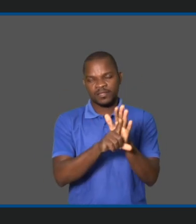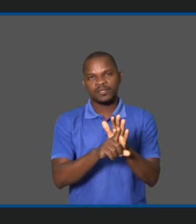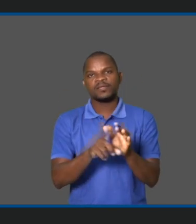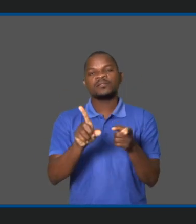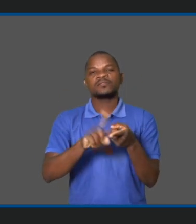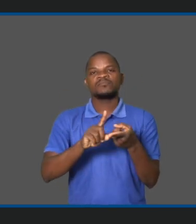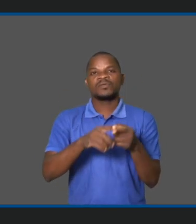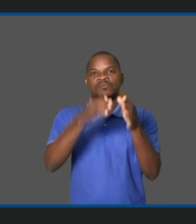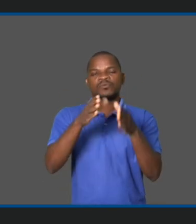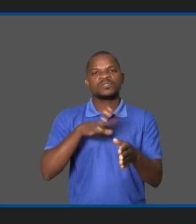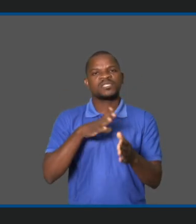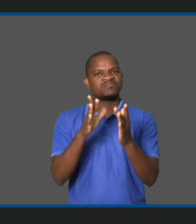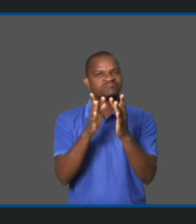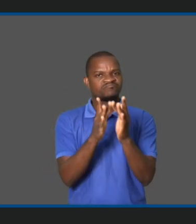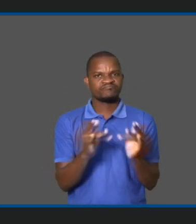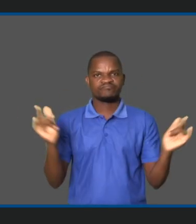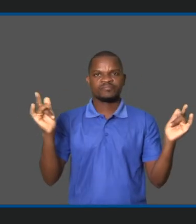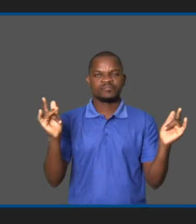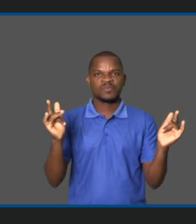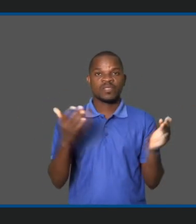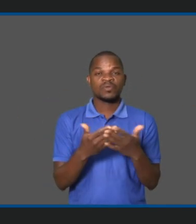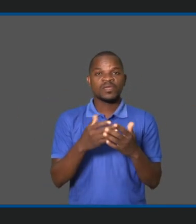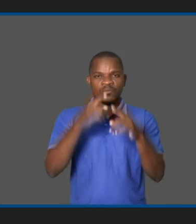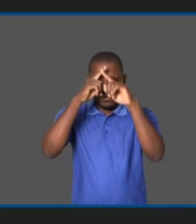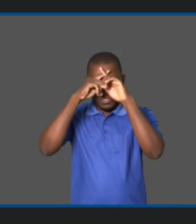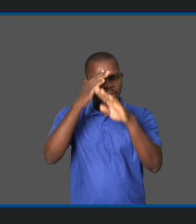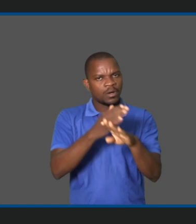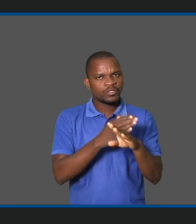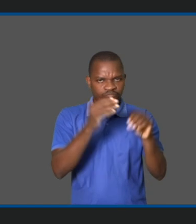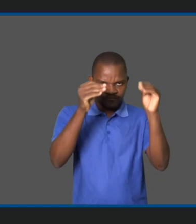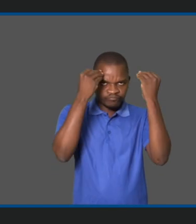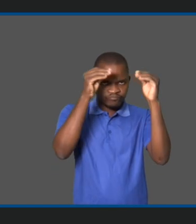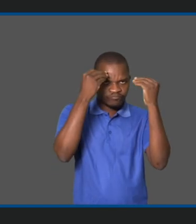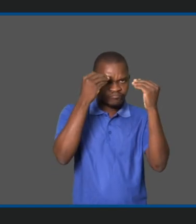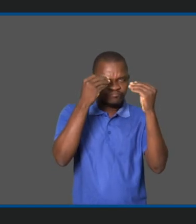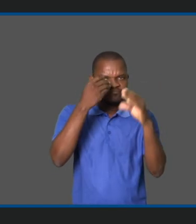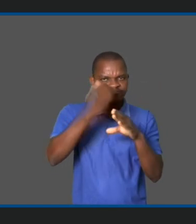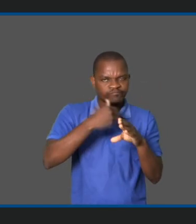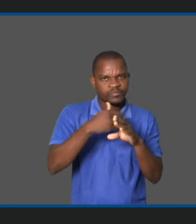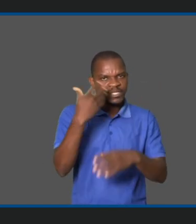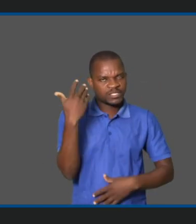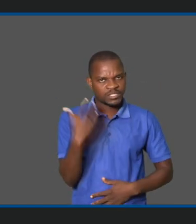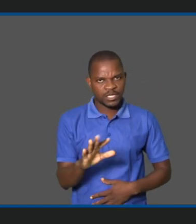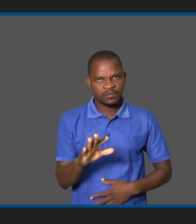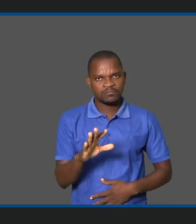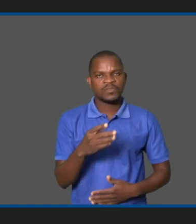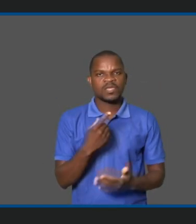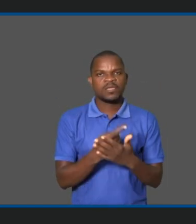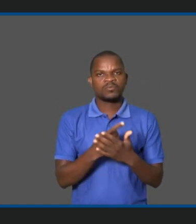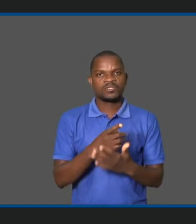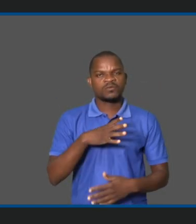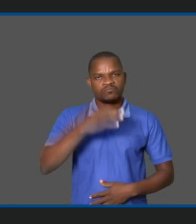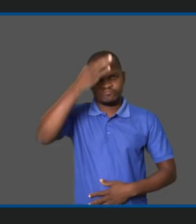polícias são treinados, são formados para isso. Há uma postura policial, há uma lei que